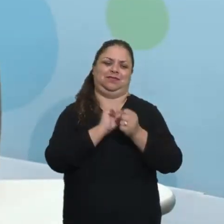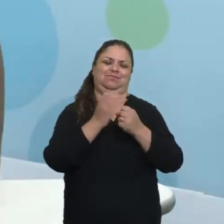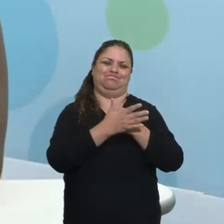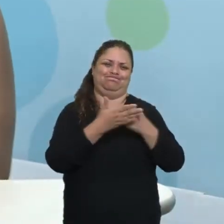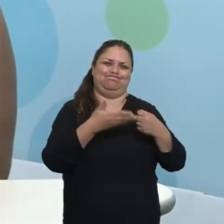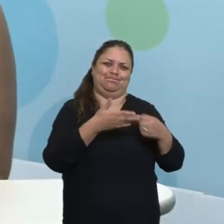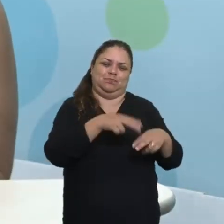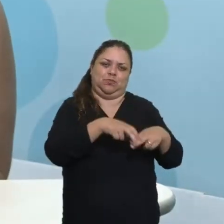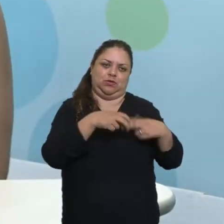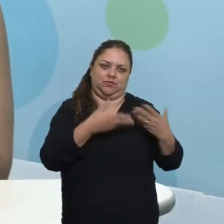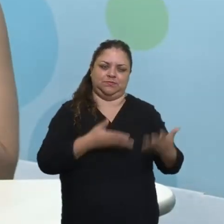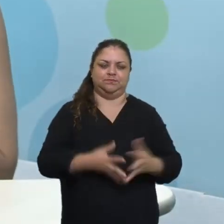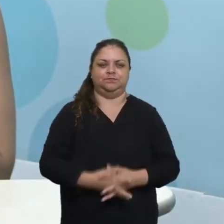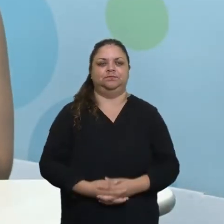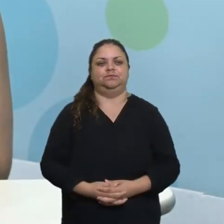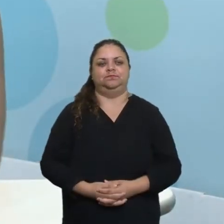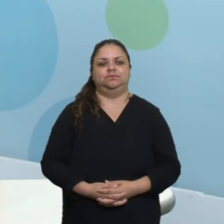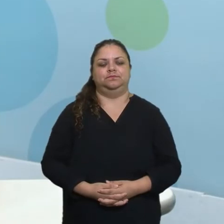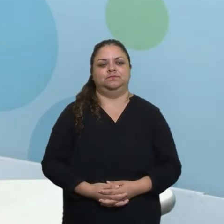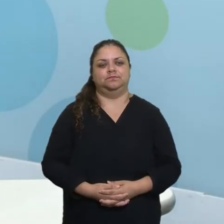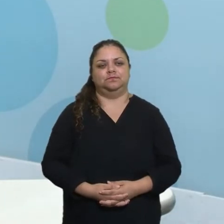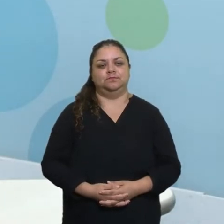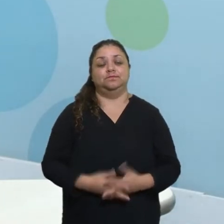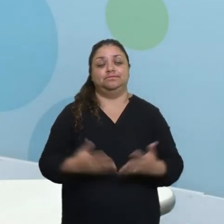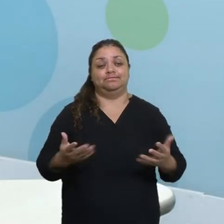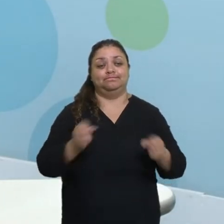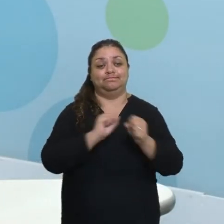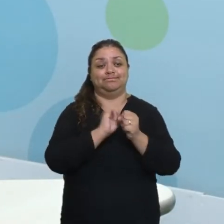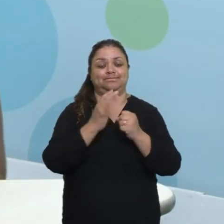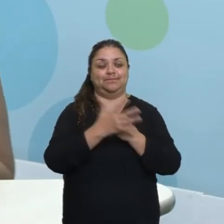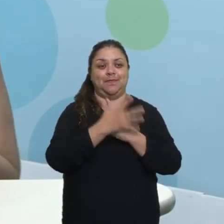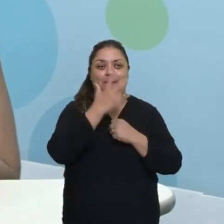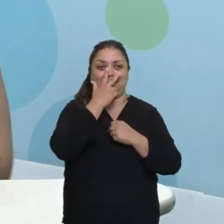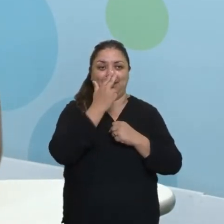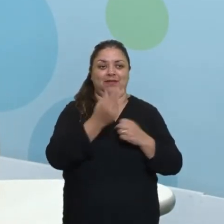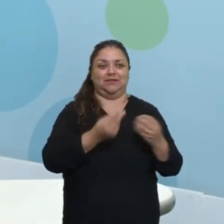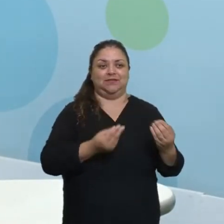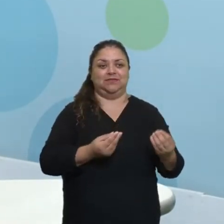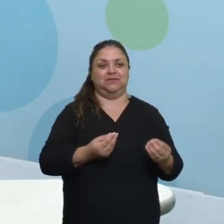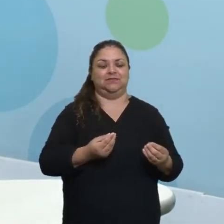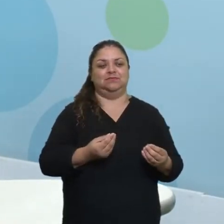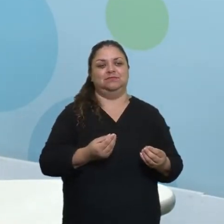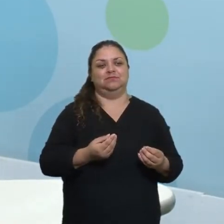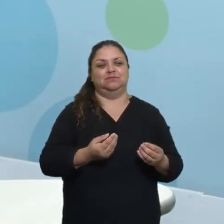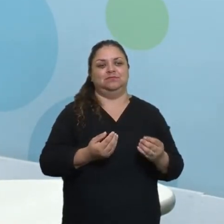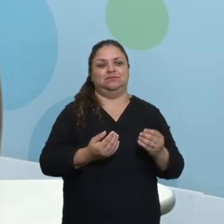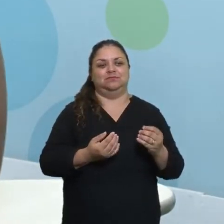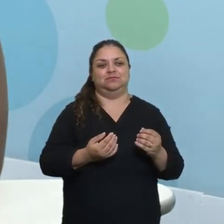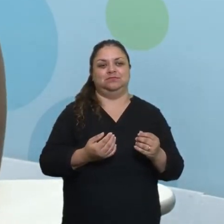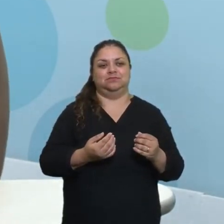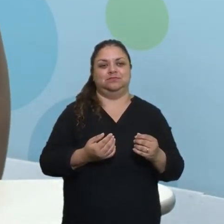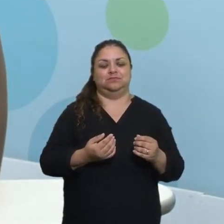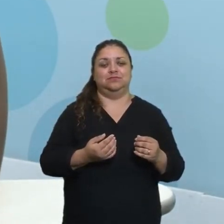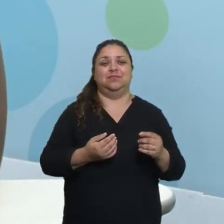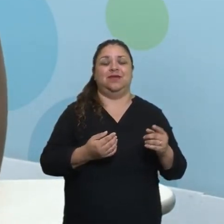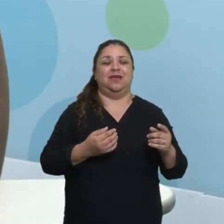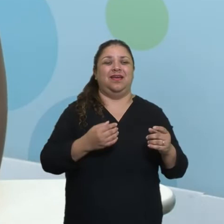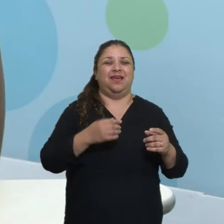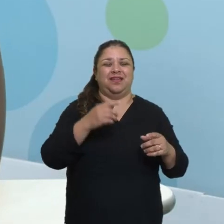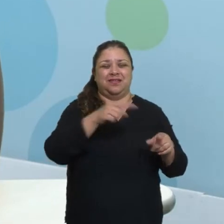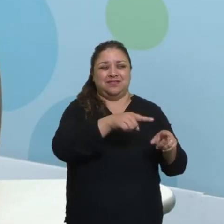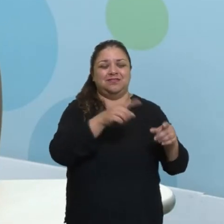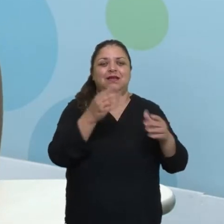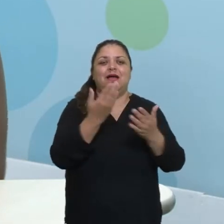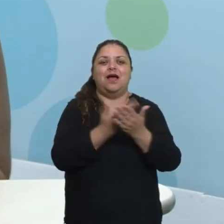pandemia né a gente for pensar a pandemia que ela trouxe para gente ela intensificou a defasagem de aprendizagem